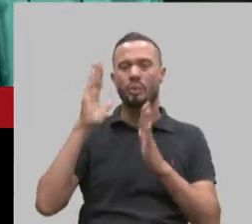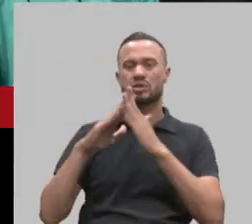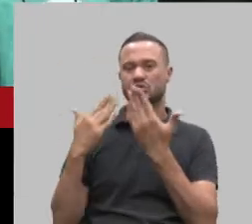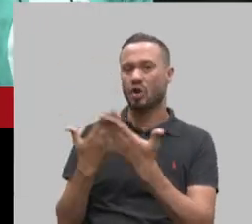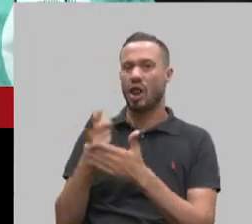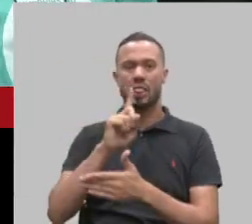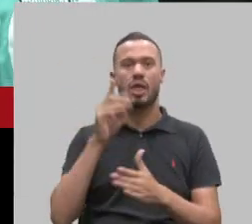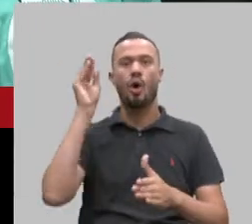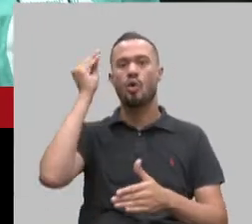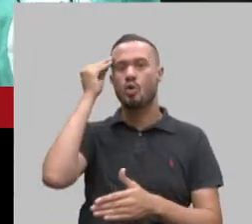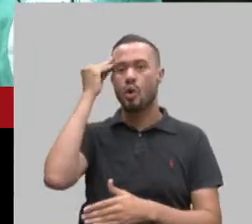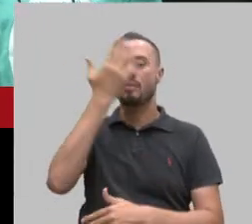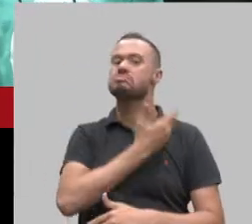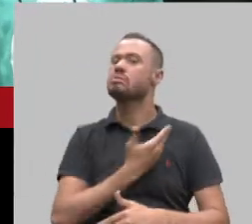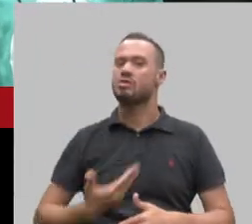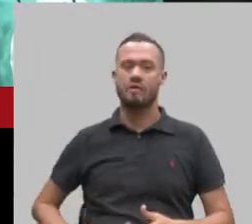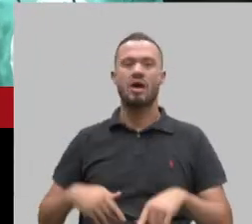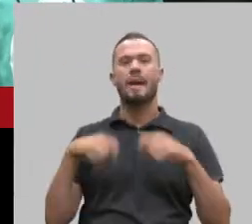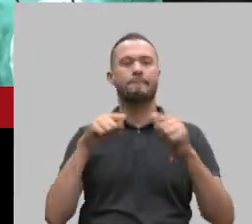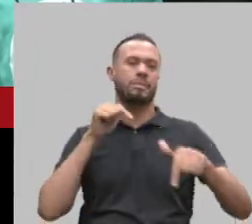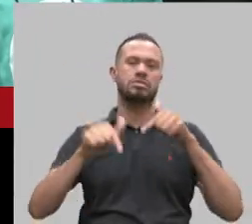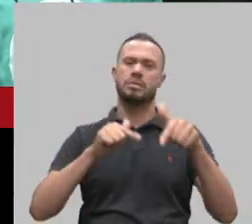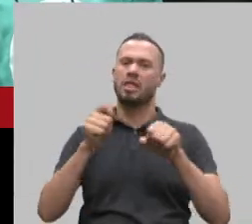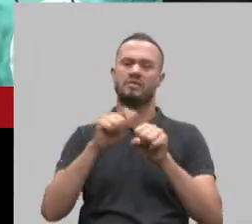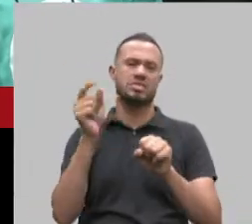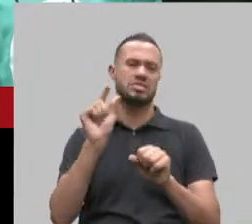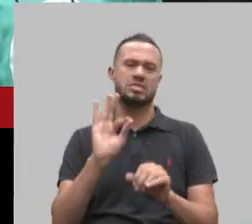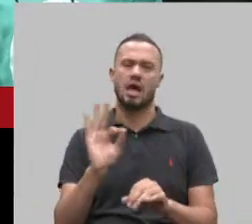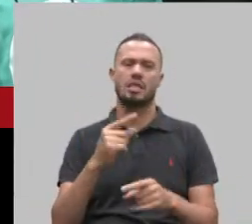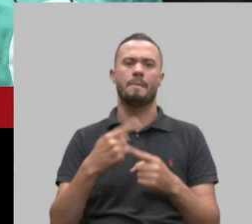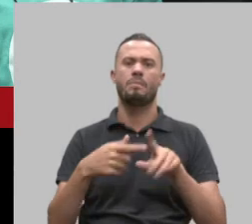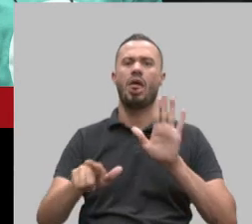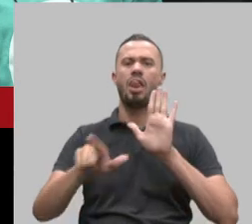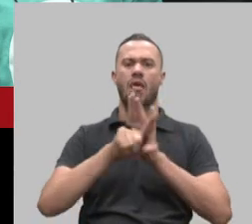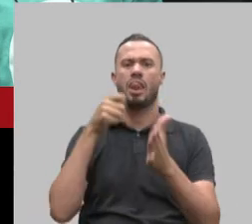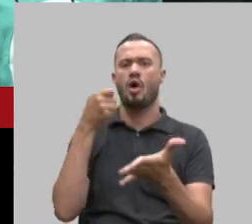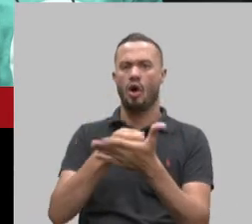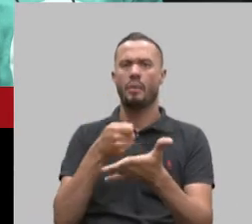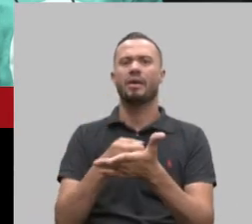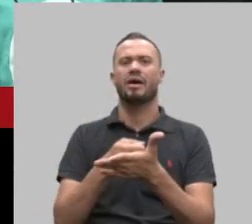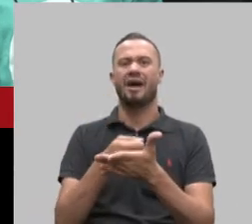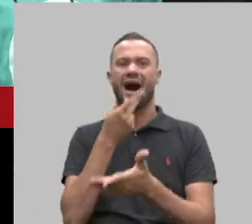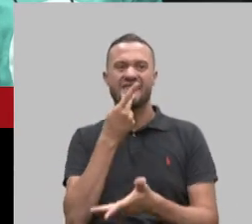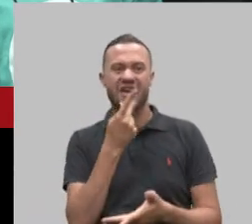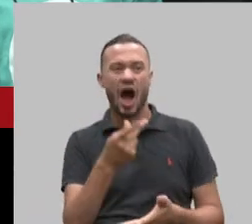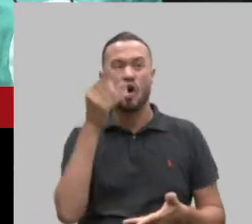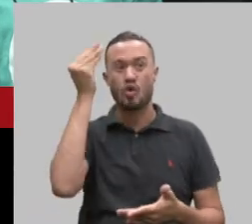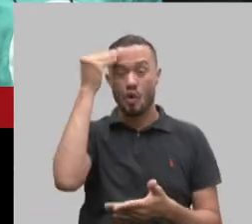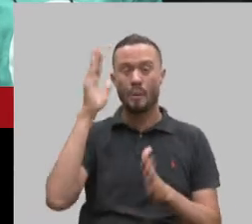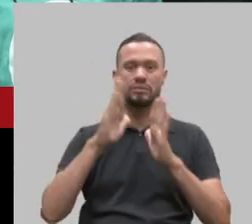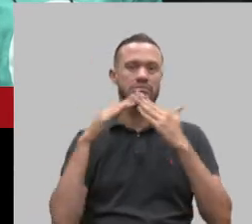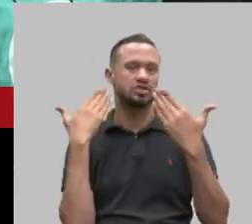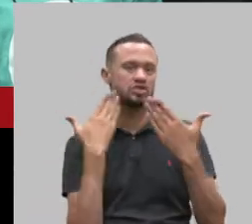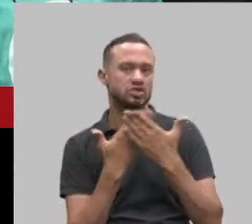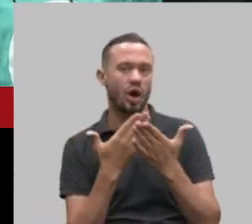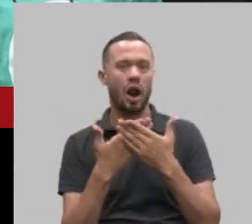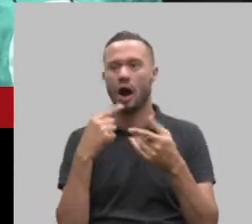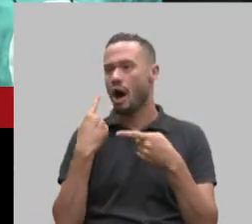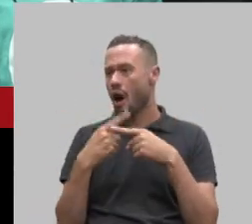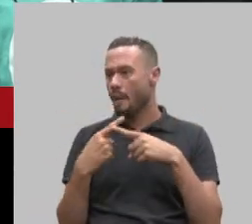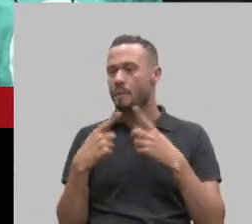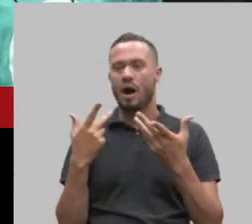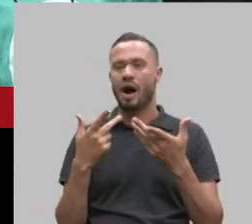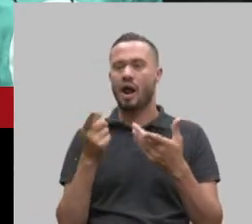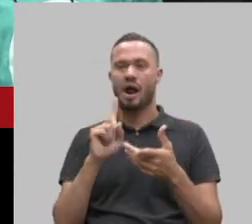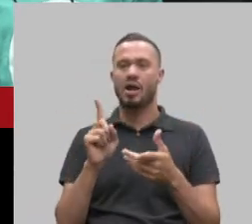governo que não fez o que deveria ser feito que é previsto por lei então eu acredito que culpar a escola ou a instituição por ela não eh assumir esse papel por ela não